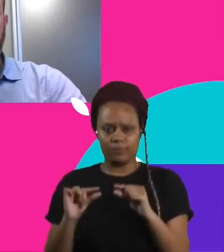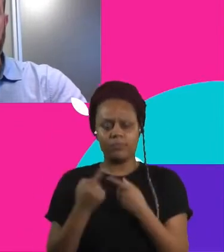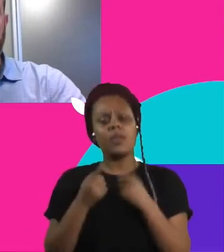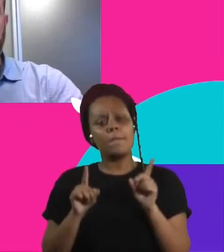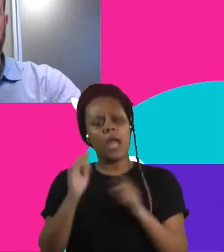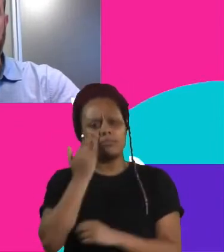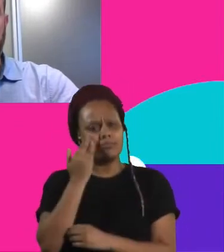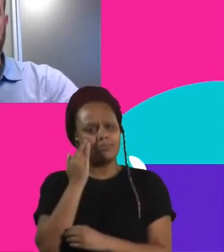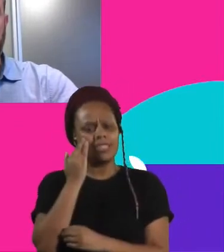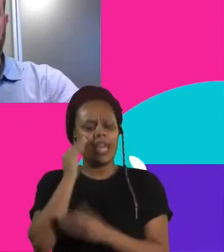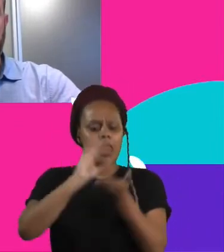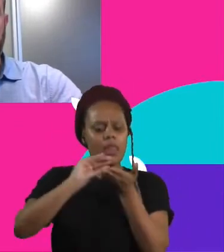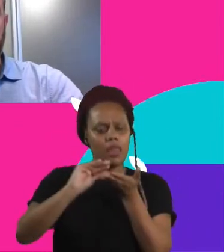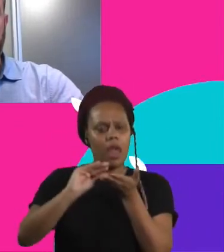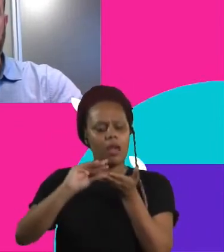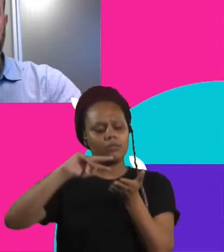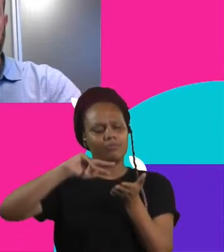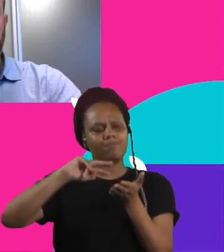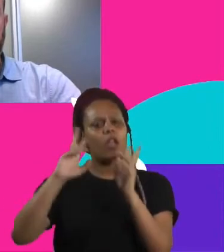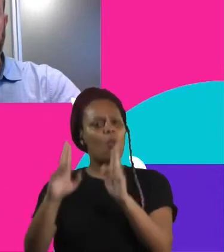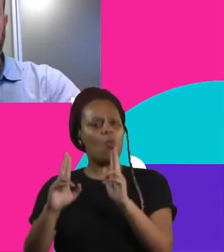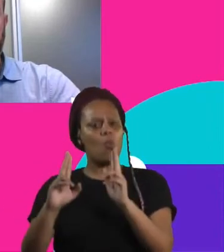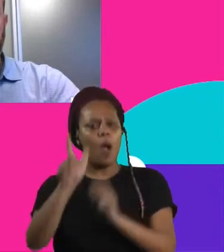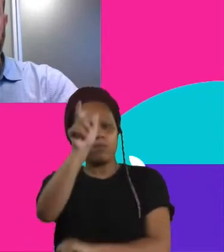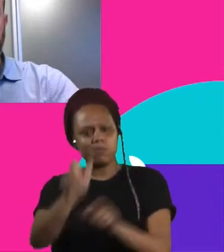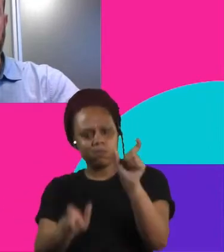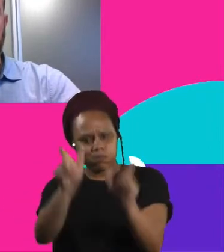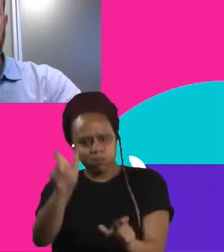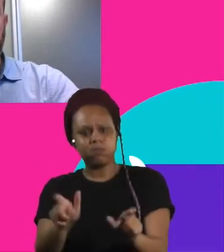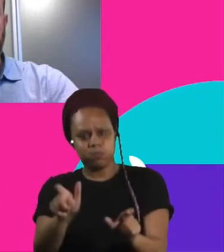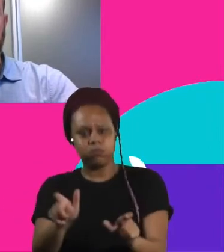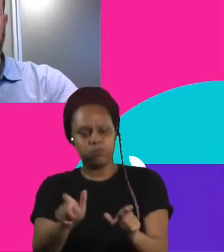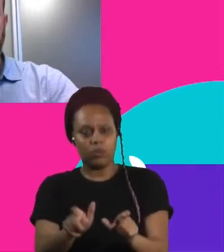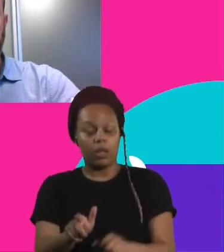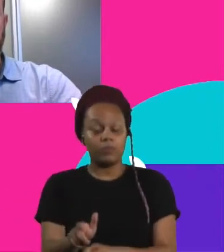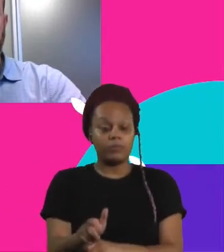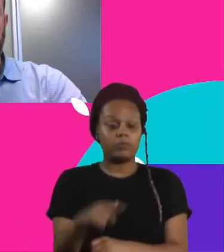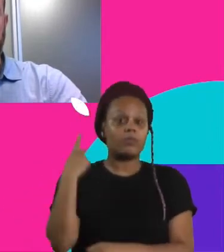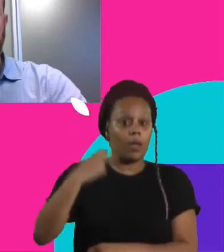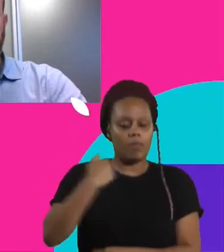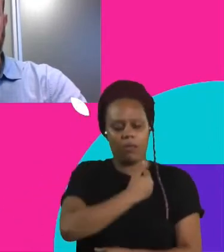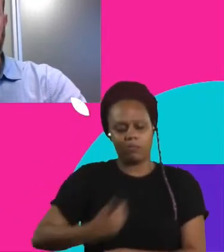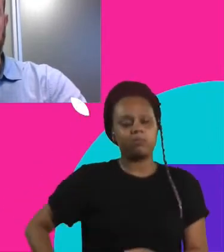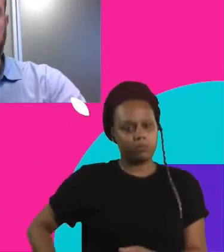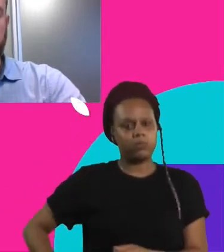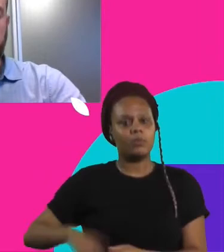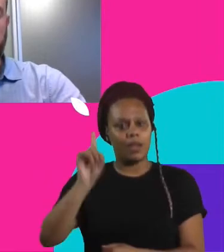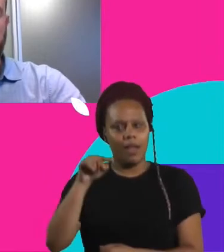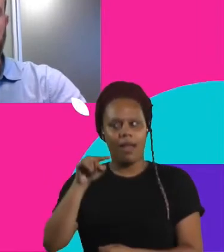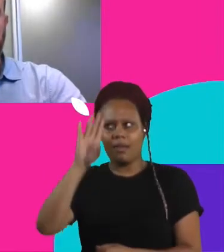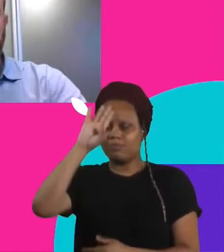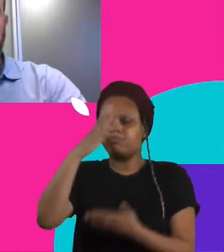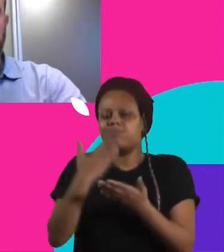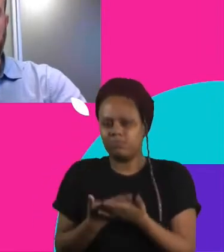pessoas. Ninguém vai conseguir sobreviver sem dados. Então, essa área pública, ela é fundamental. É uma coisa também de crença, né, Lúcia,